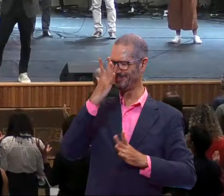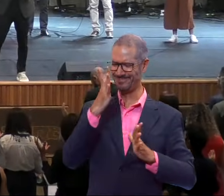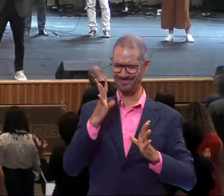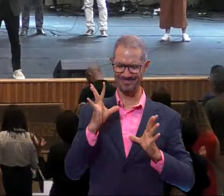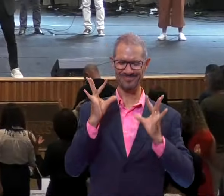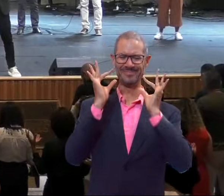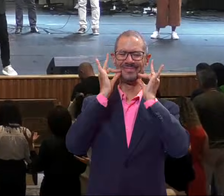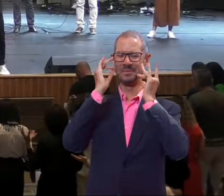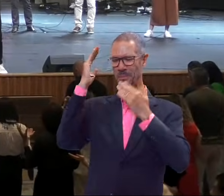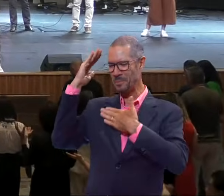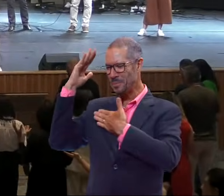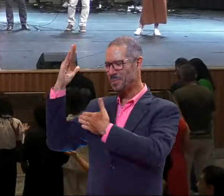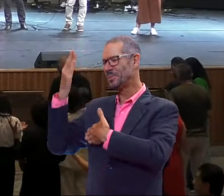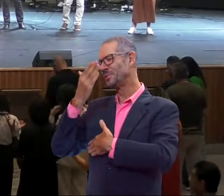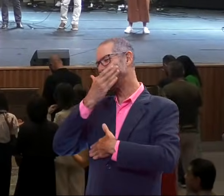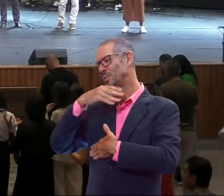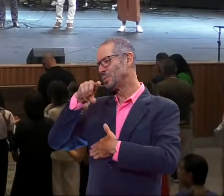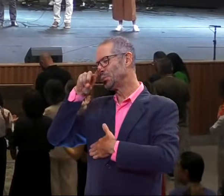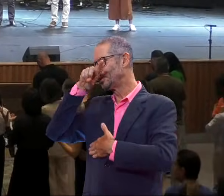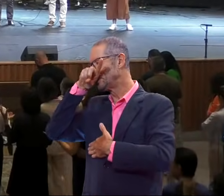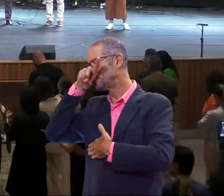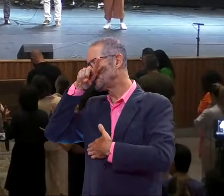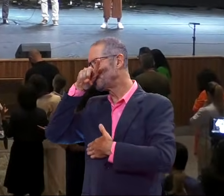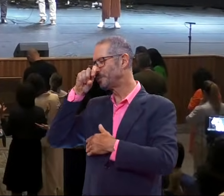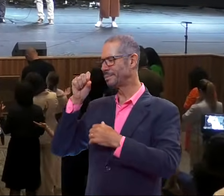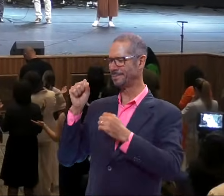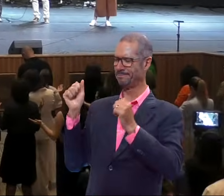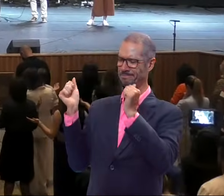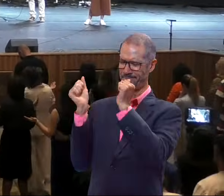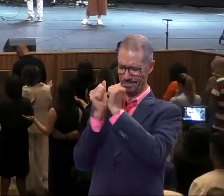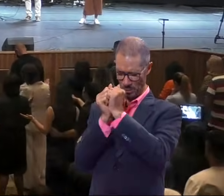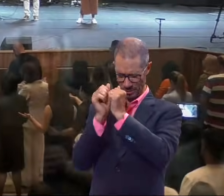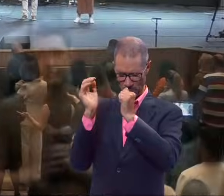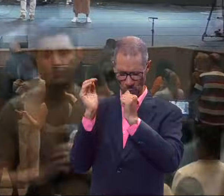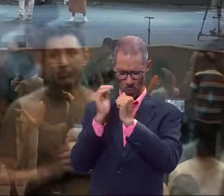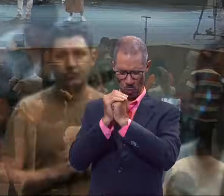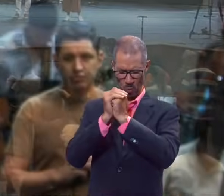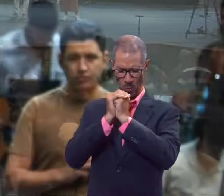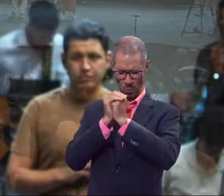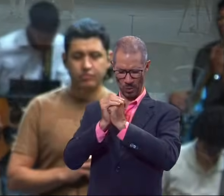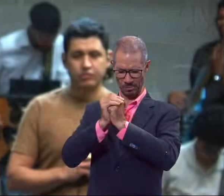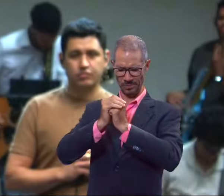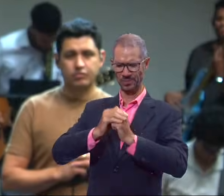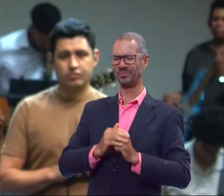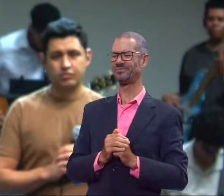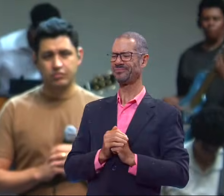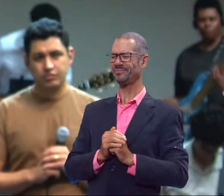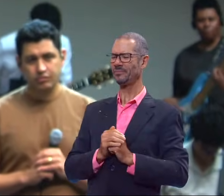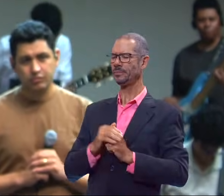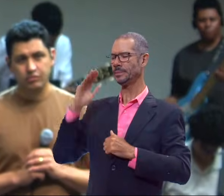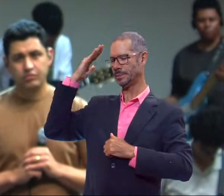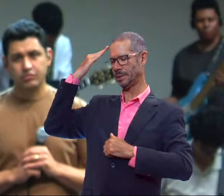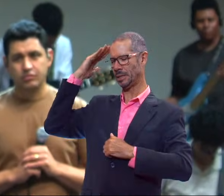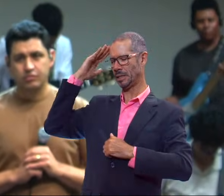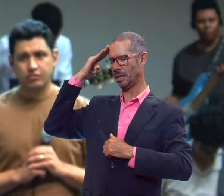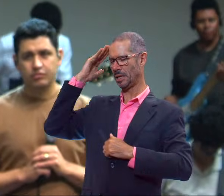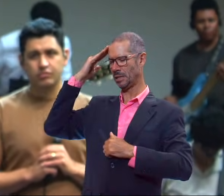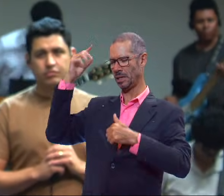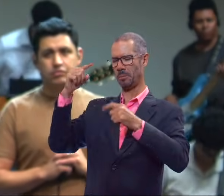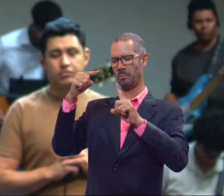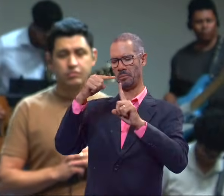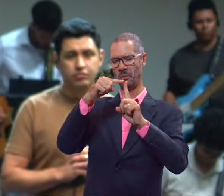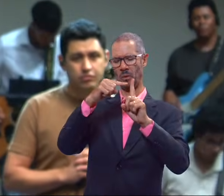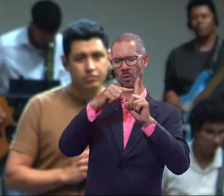Muito obrigado, Pai, porque de forma simples nós olhamos para a tua palavra, buscamos entender formas